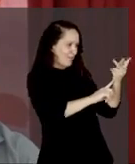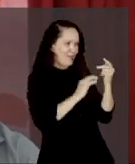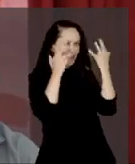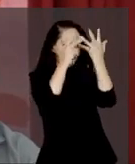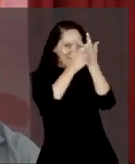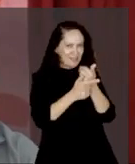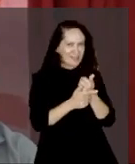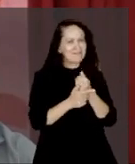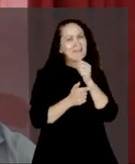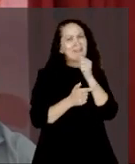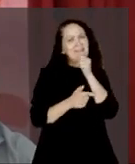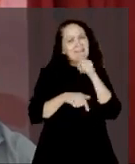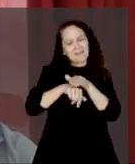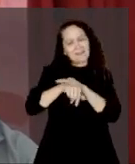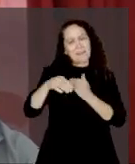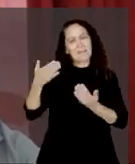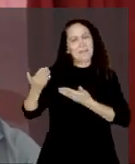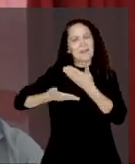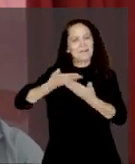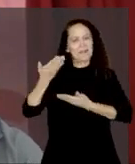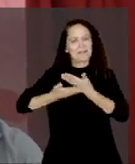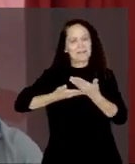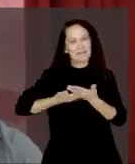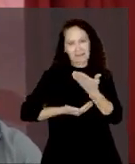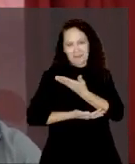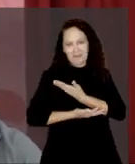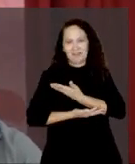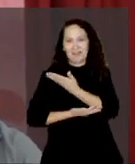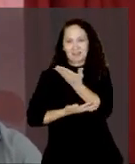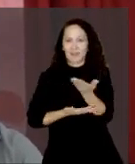Tentaram impedir que o filme fosse lançado no Brasil.